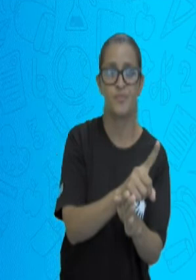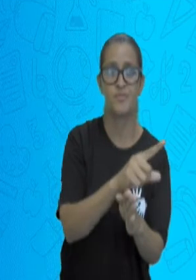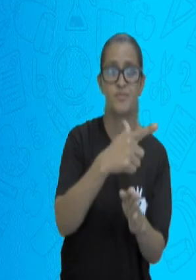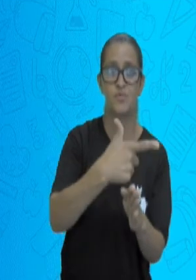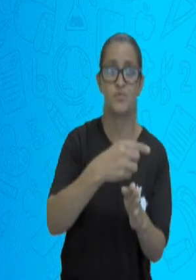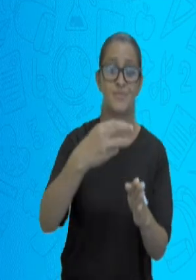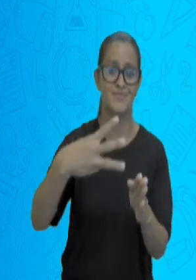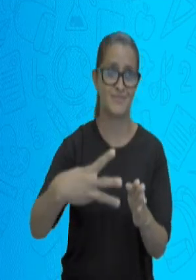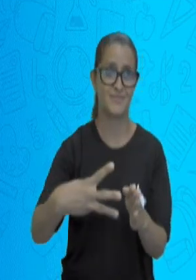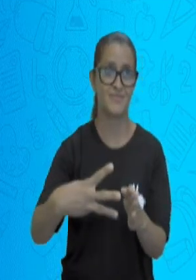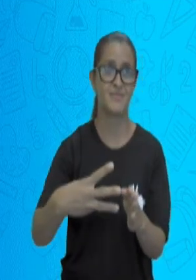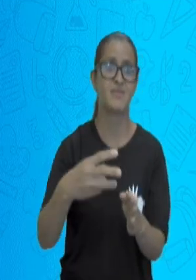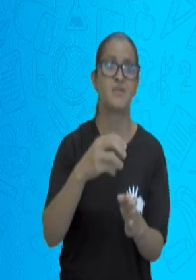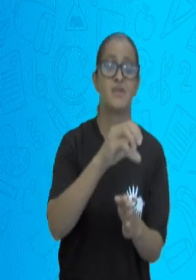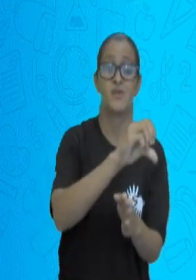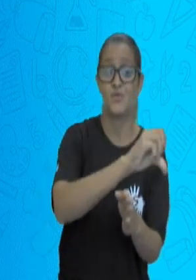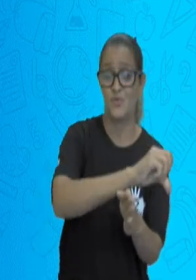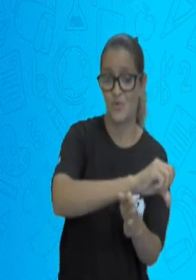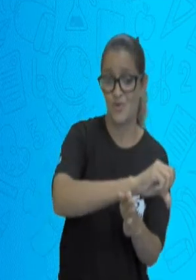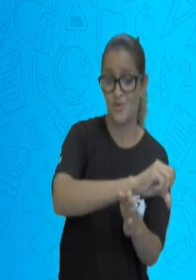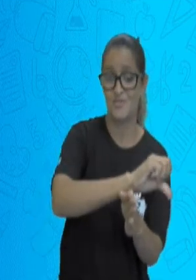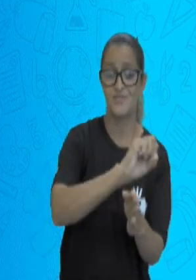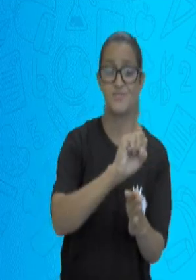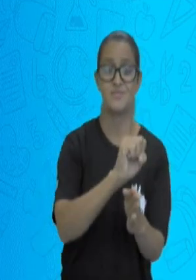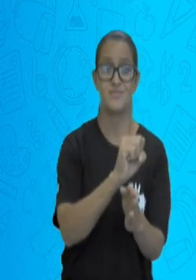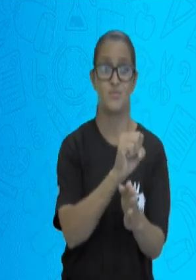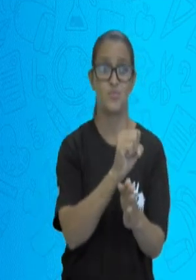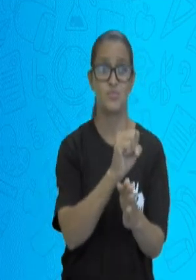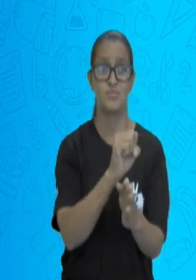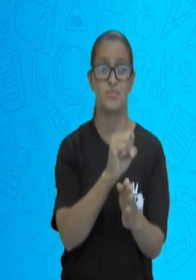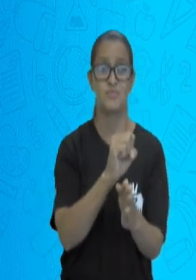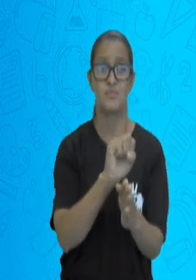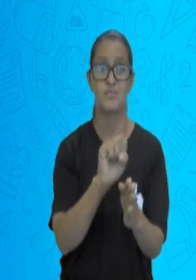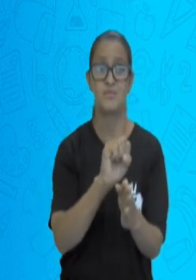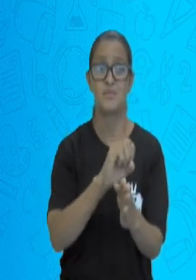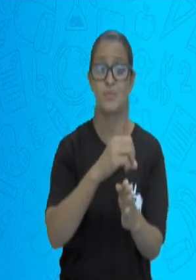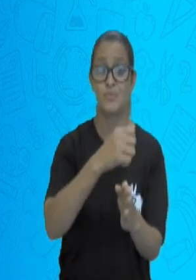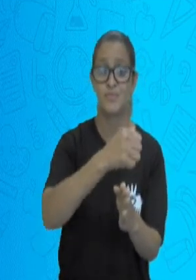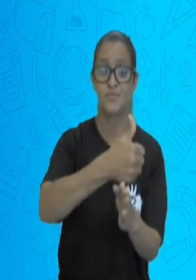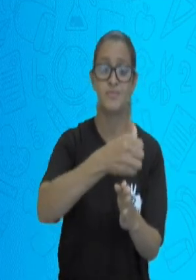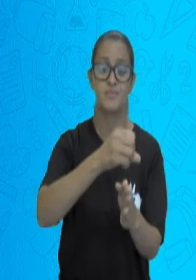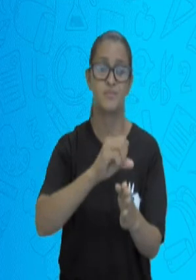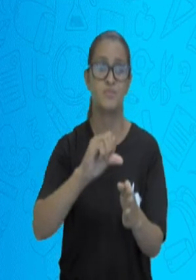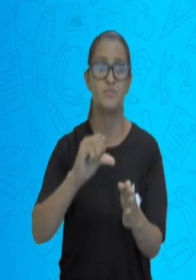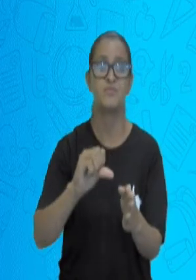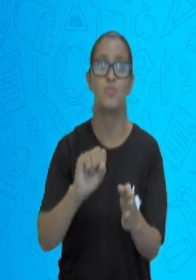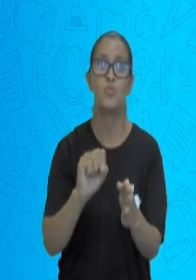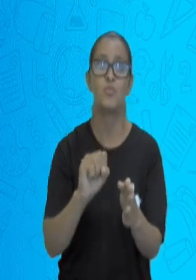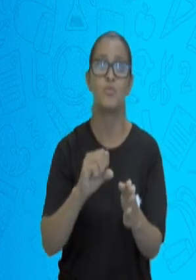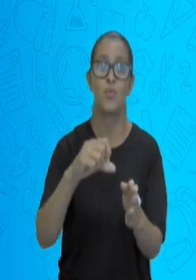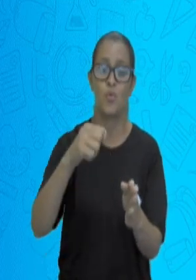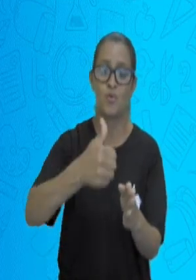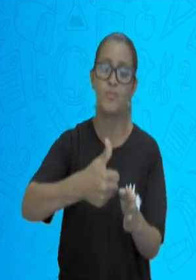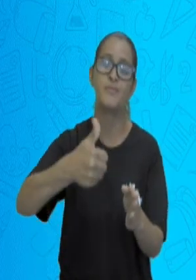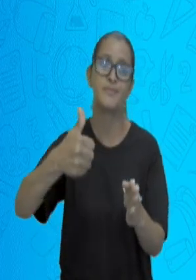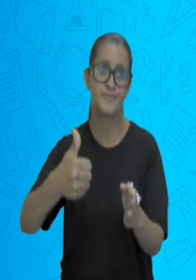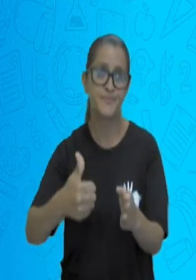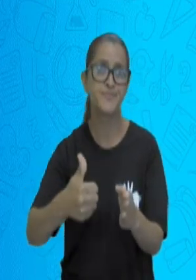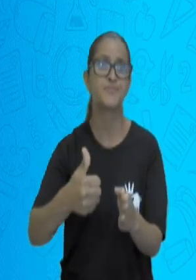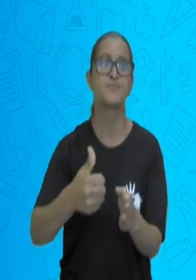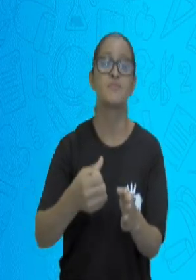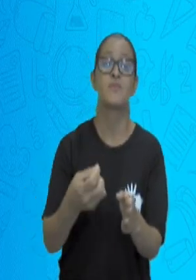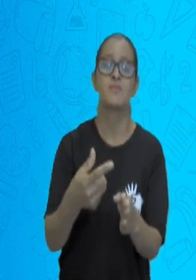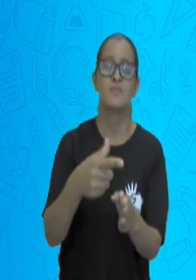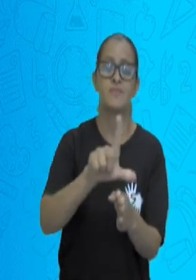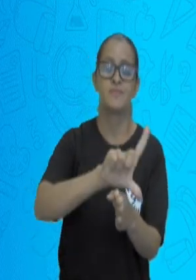que vem antes do 10 é o número 9. O que vem depois é o número 11.